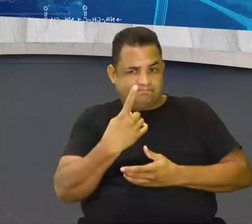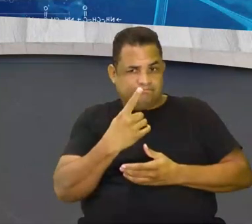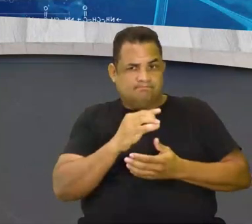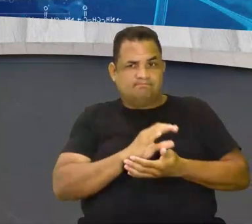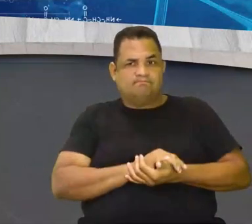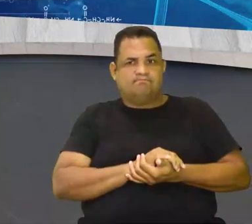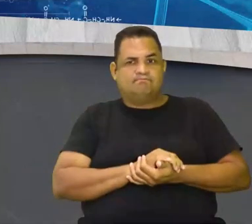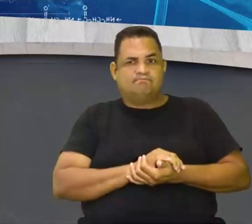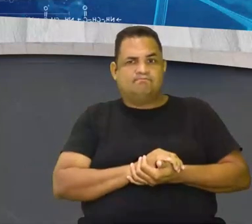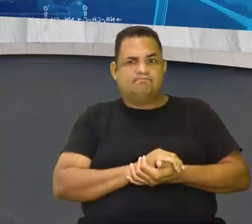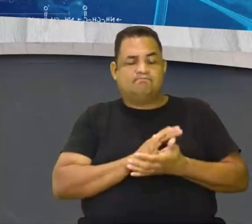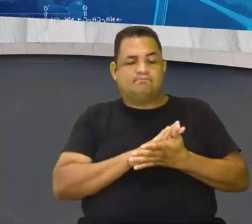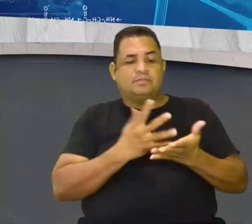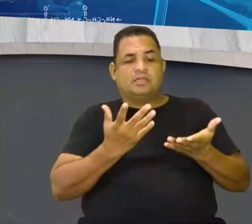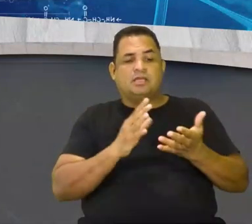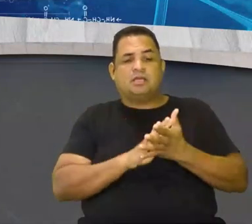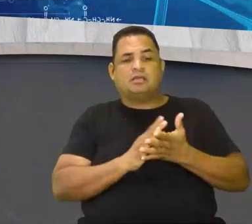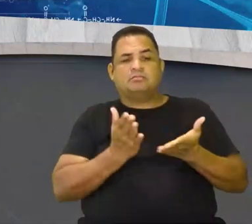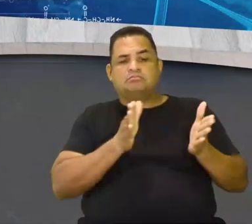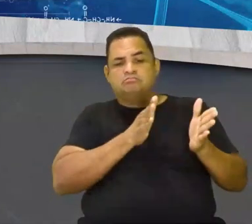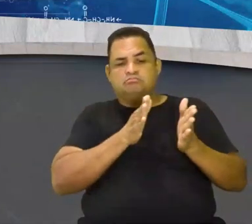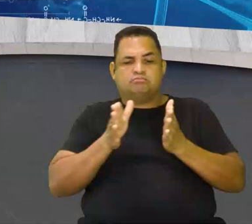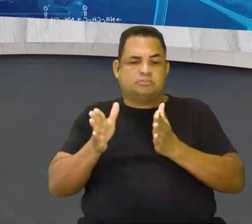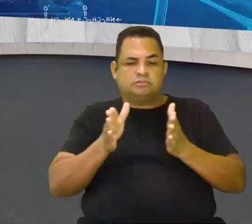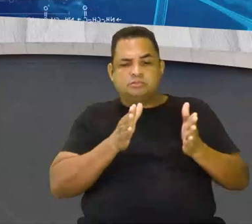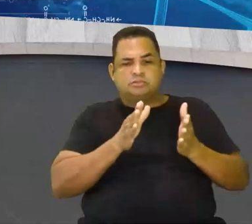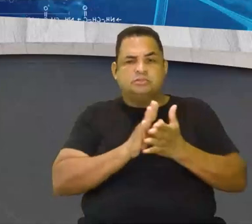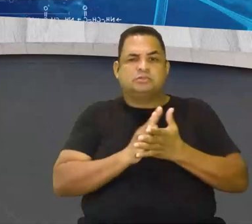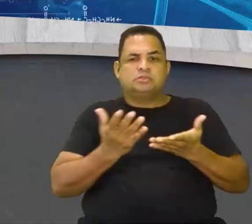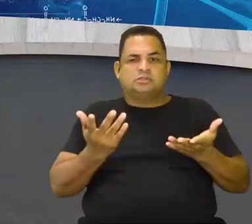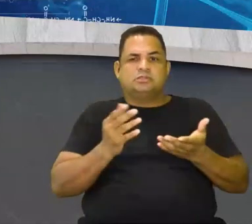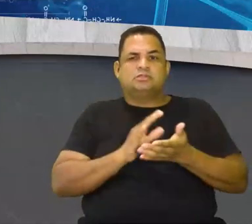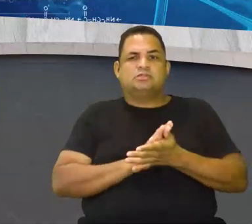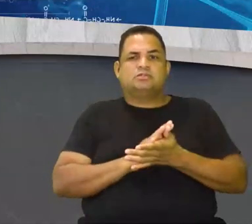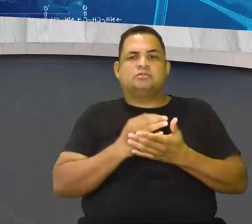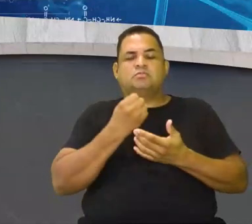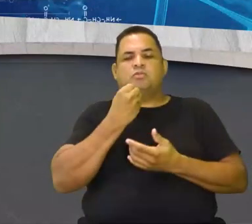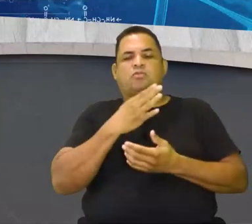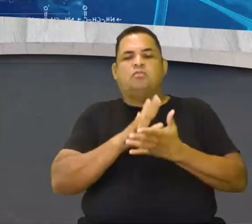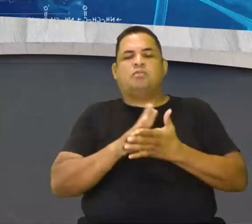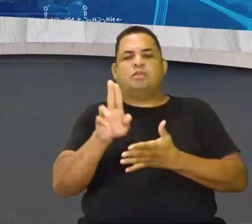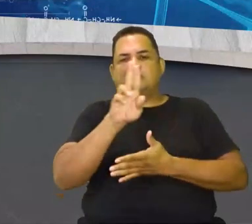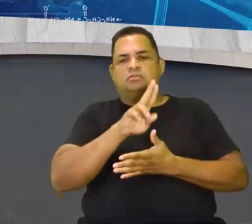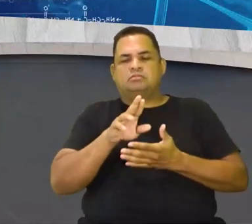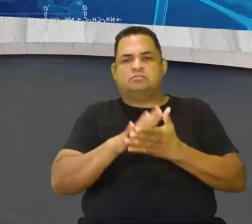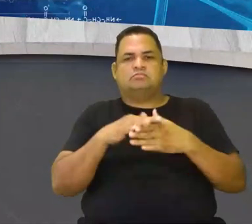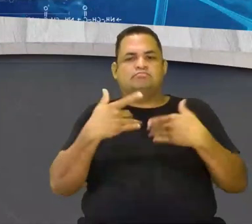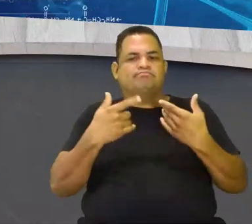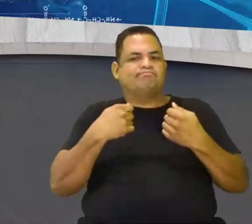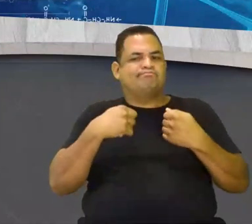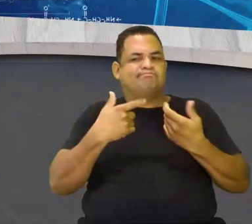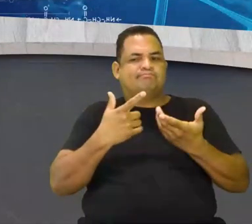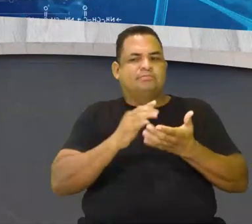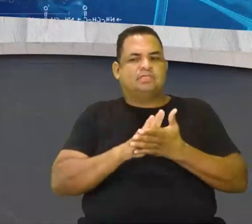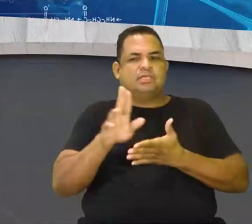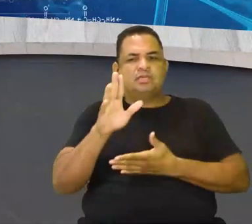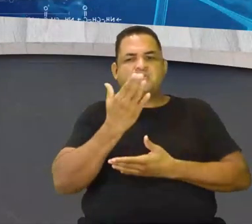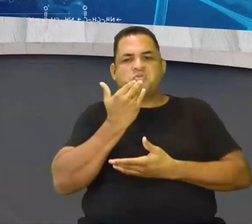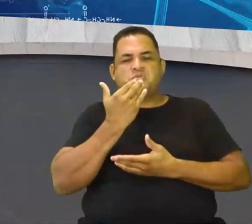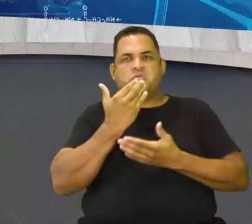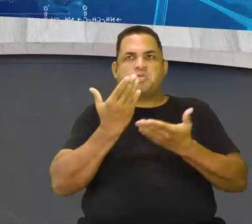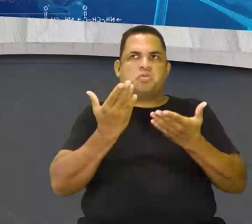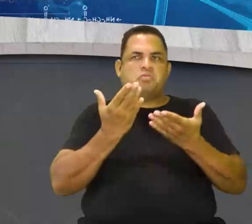observar a validade desses alimentos industrializados para não vir a se alimentar com material que já não